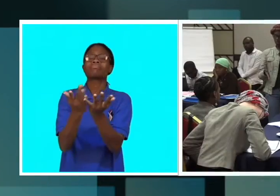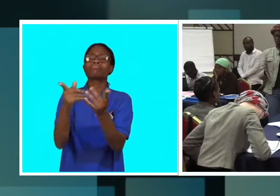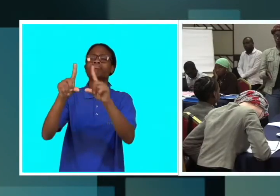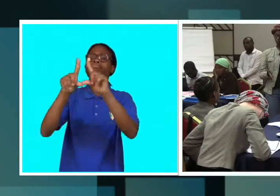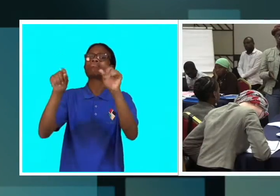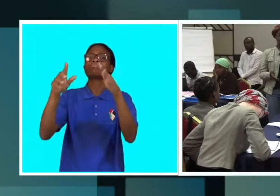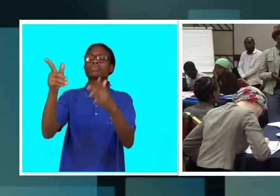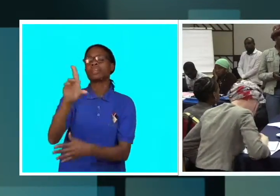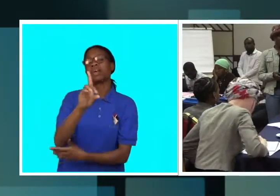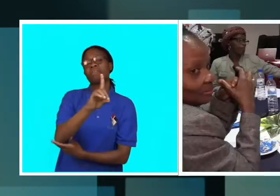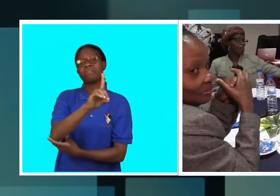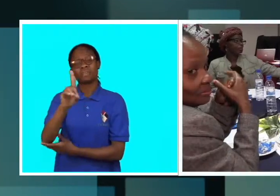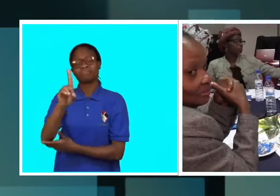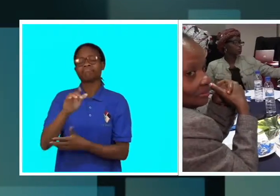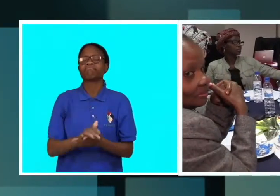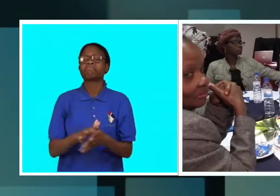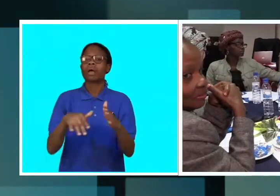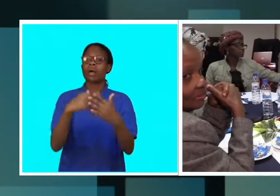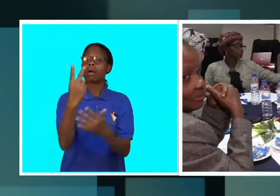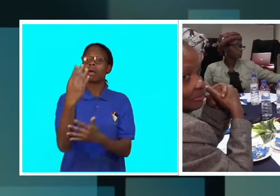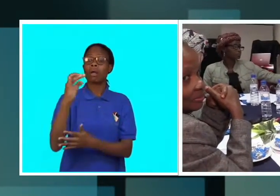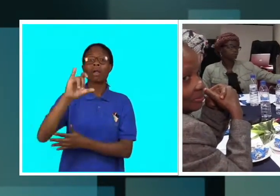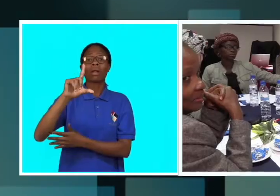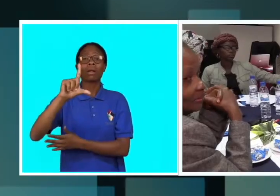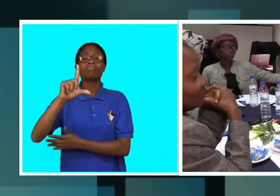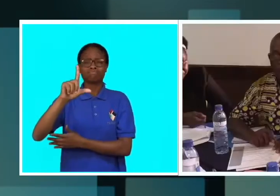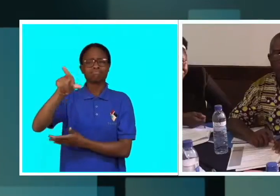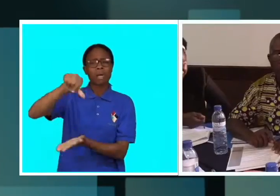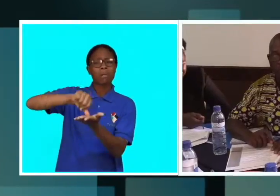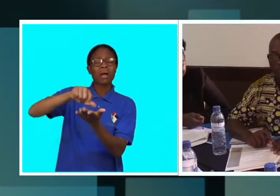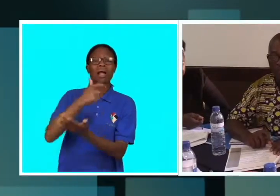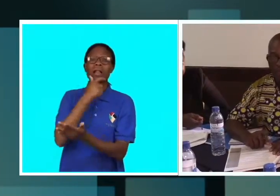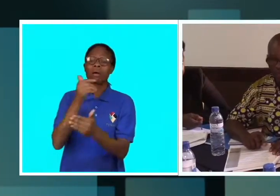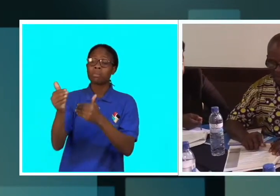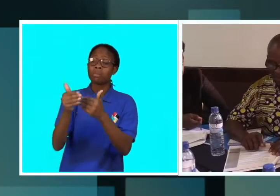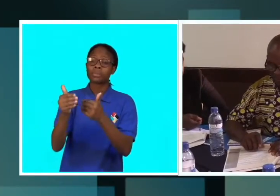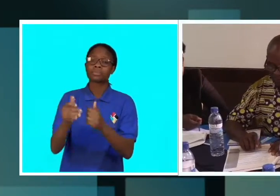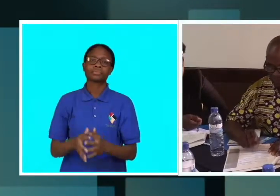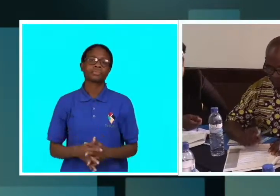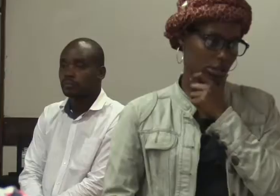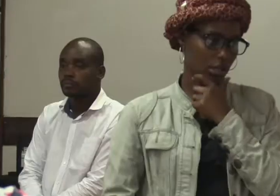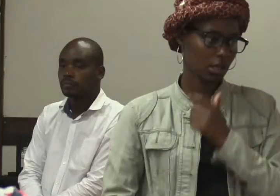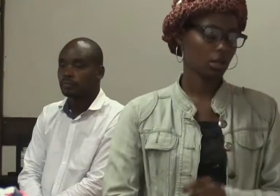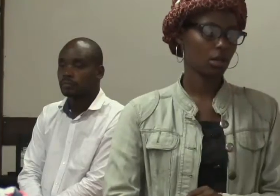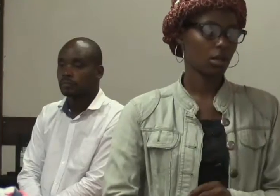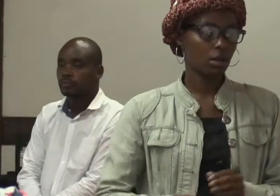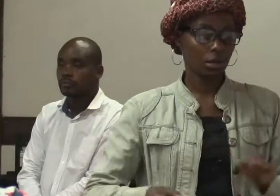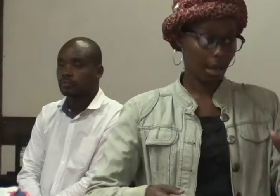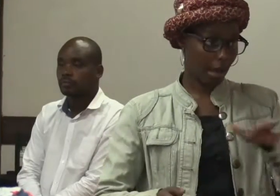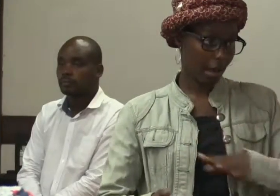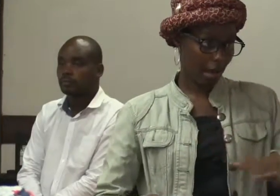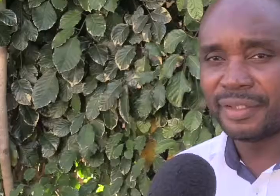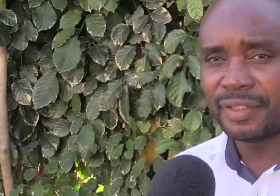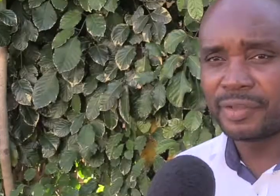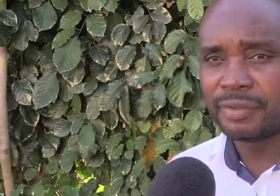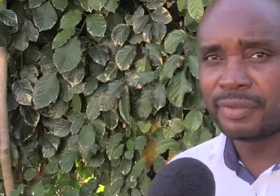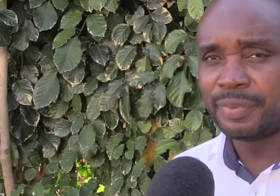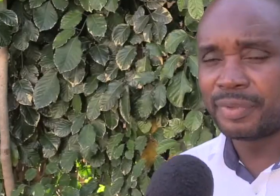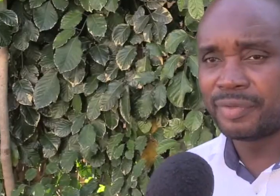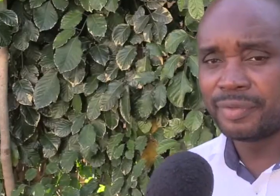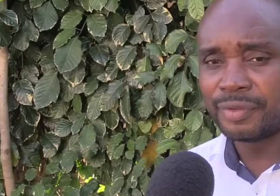Tem como objetivo preparar a Cimeira Mundial sobre a Deficiência a ser realizada em Londres no dia